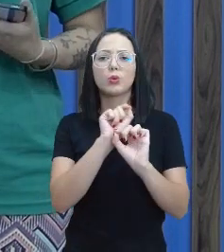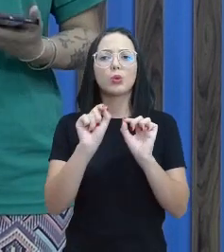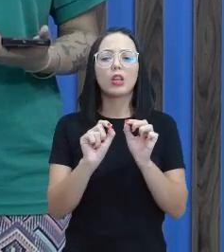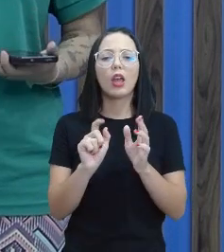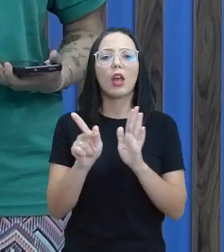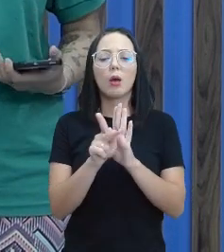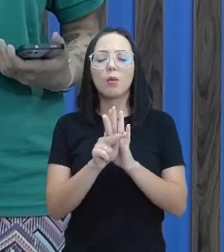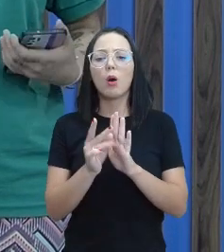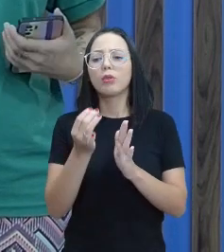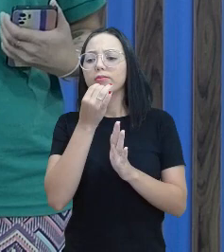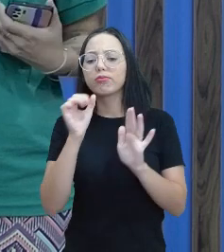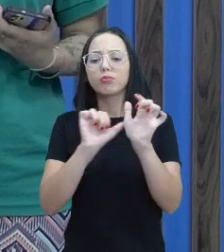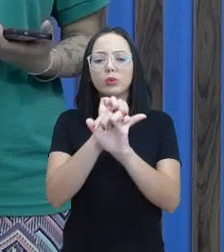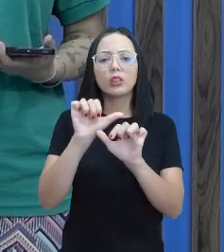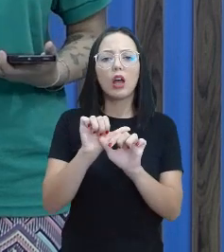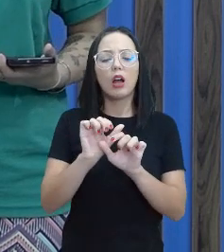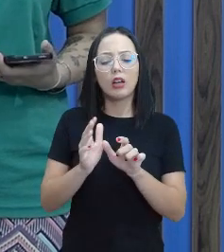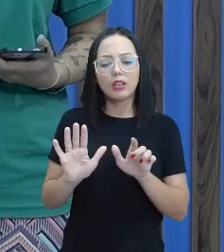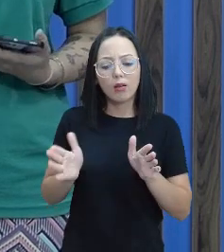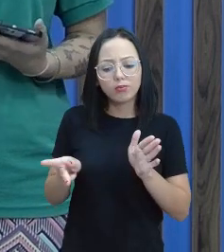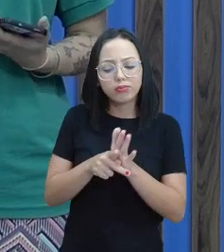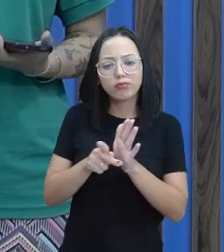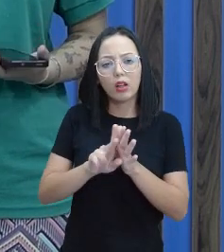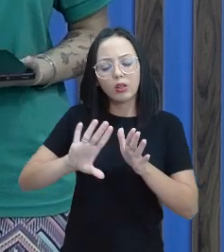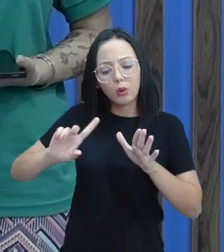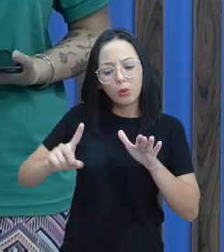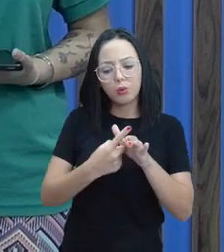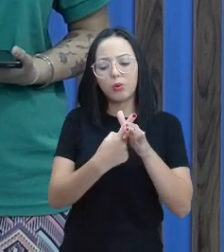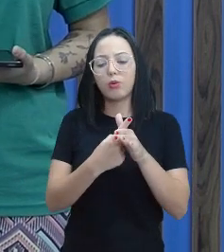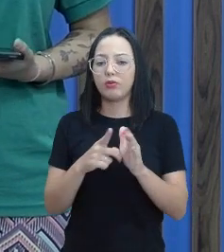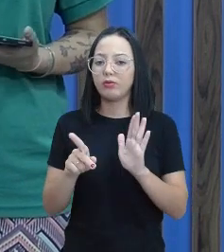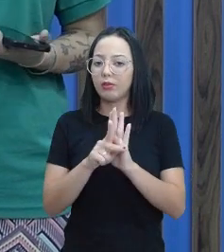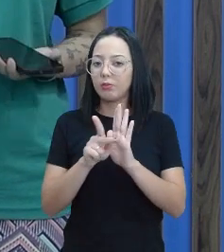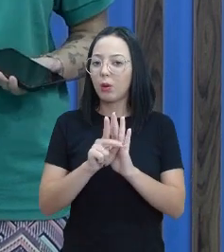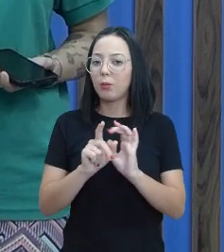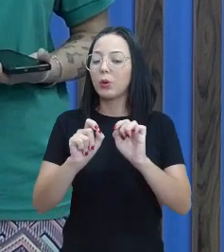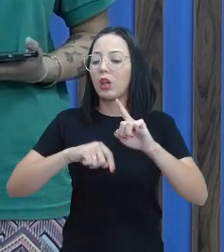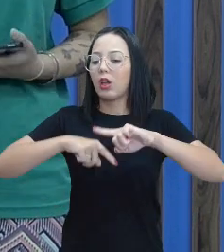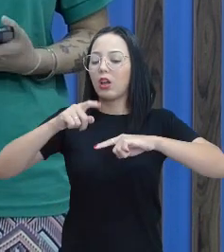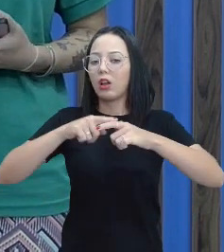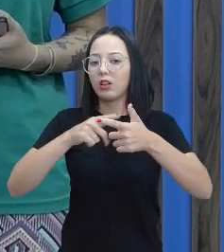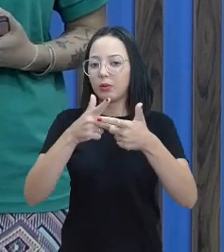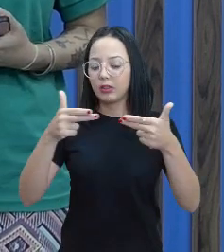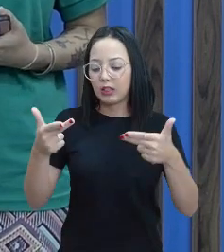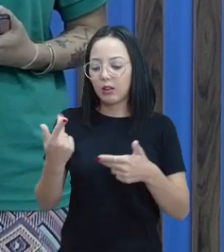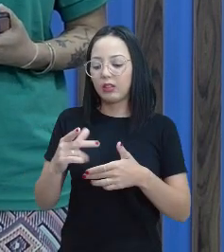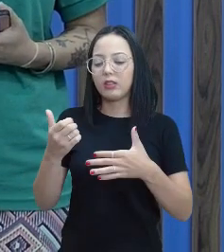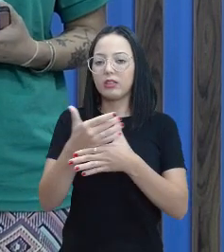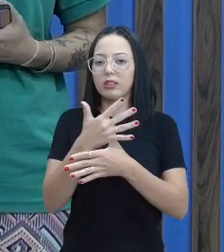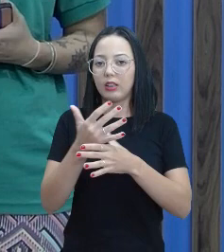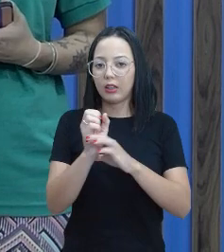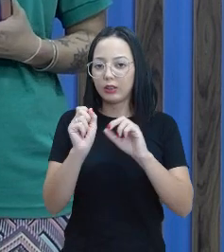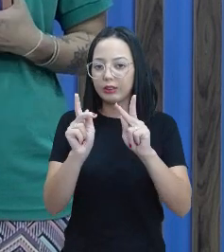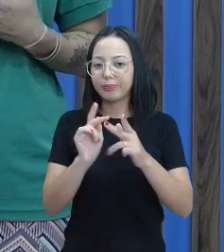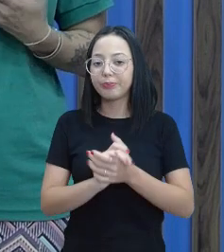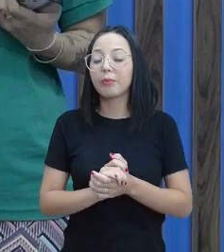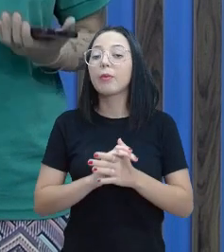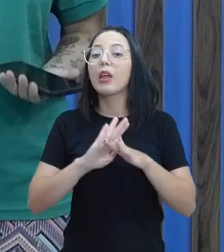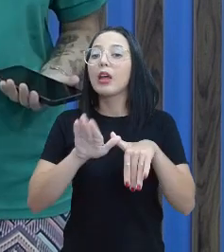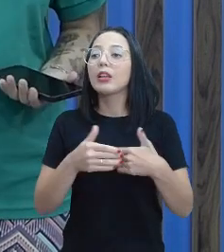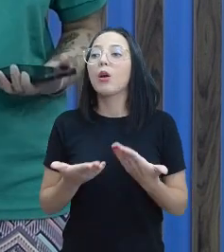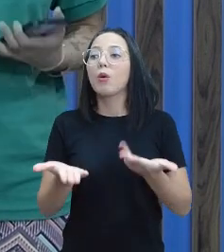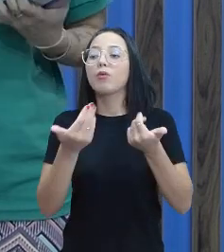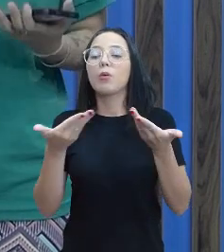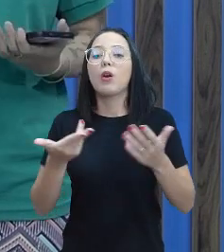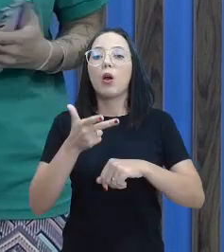de mobilização, de engajamento para essa questão de resíduos na nossa cidade, certo? Então vamos lá